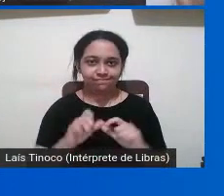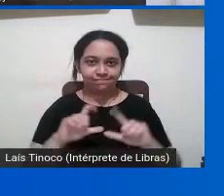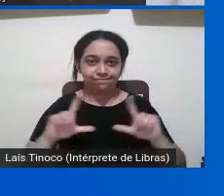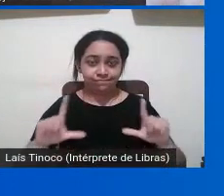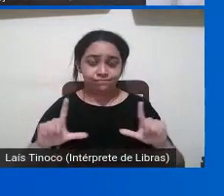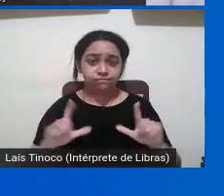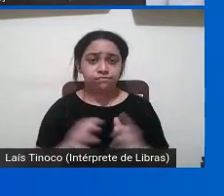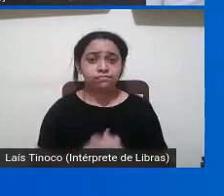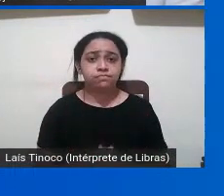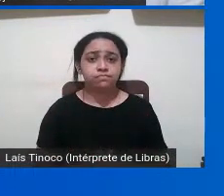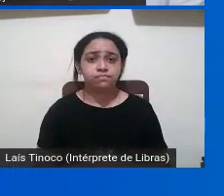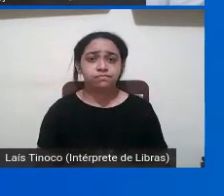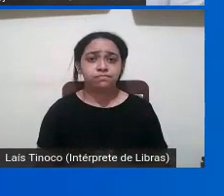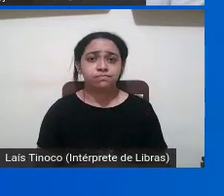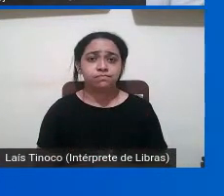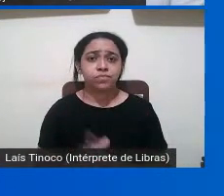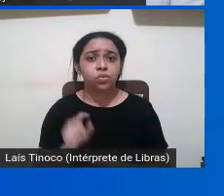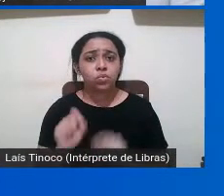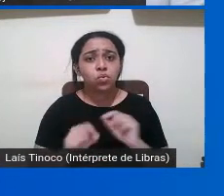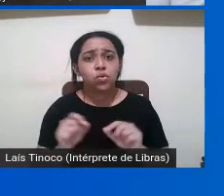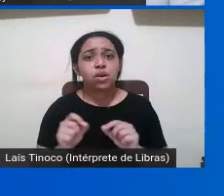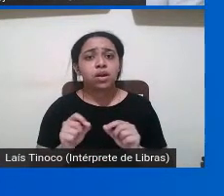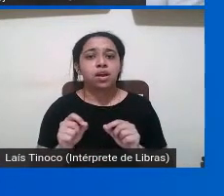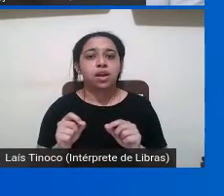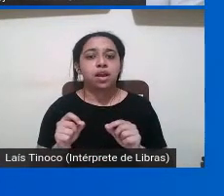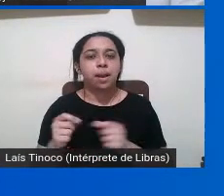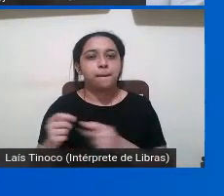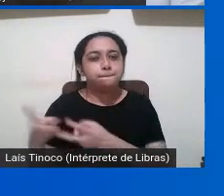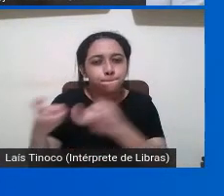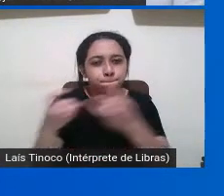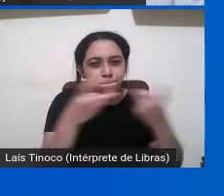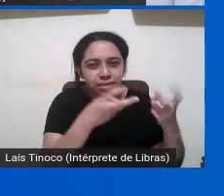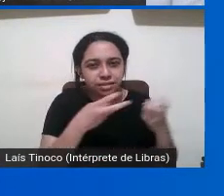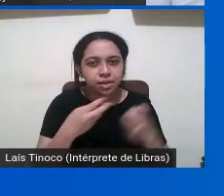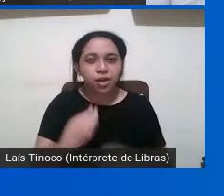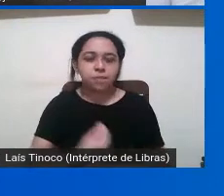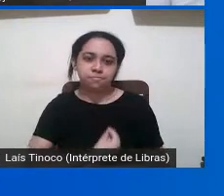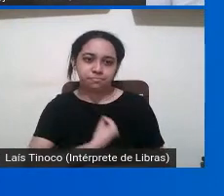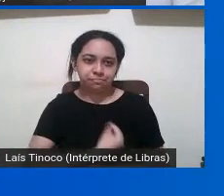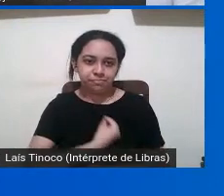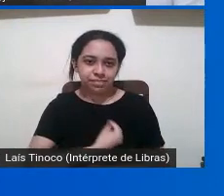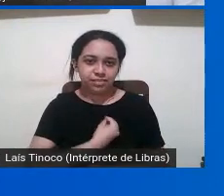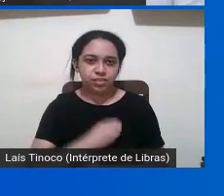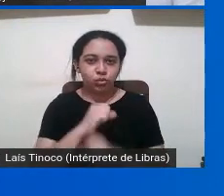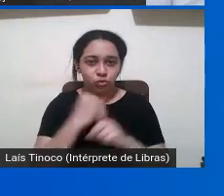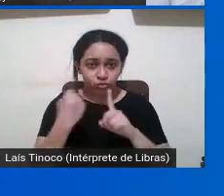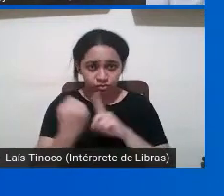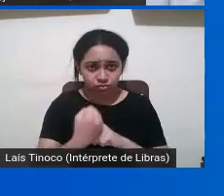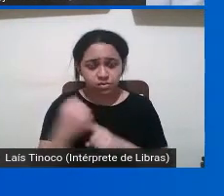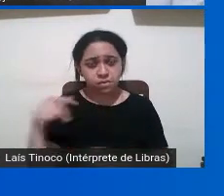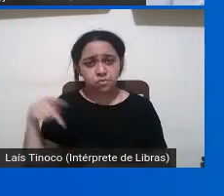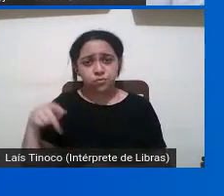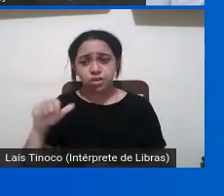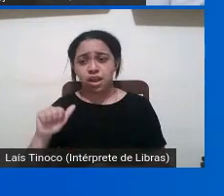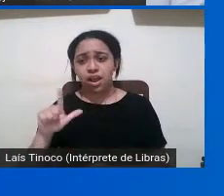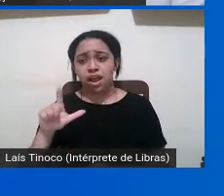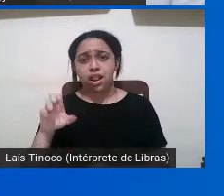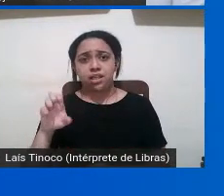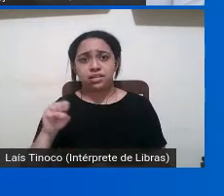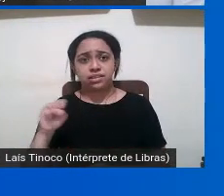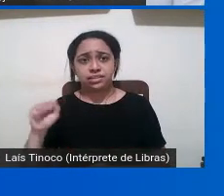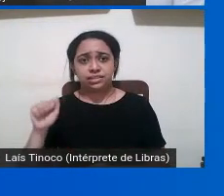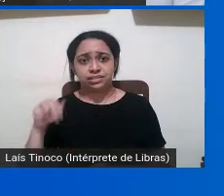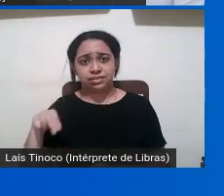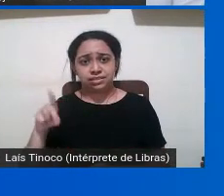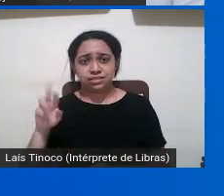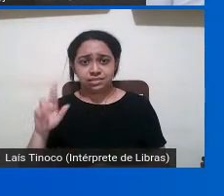e nós temos a expectativa da presença social dos estudos da professora Alessandra que Perez que está aqui nos assistindo inclusive da qual a gente